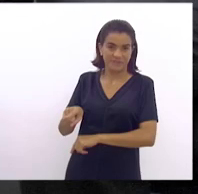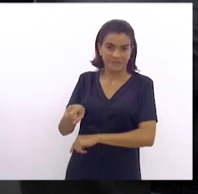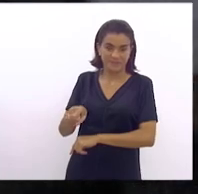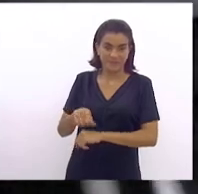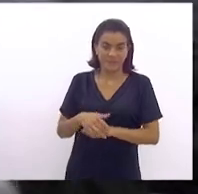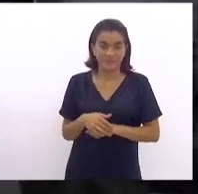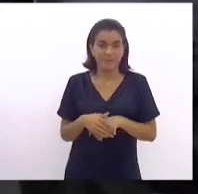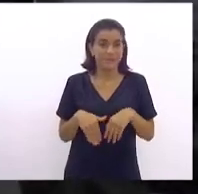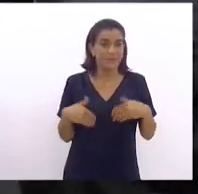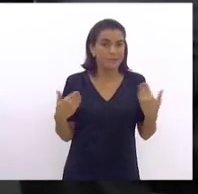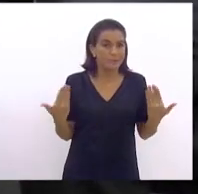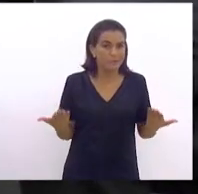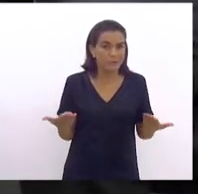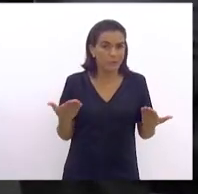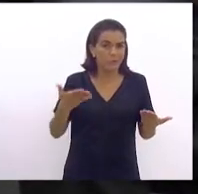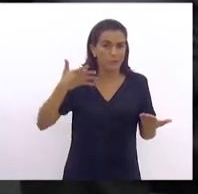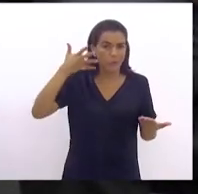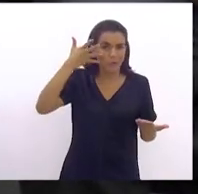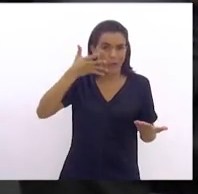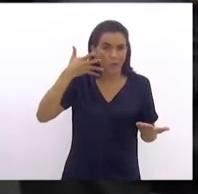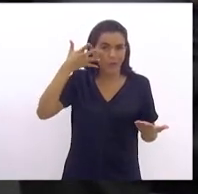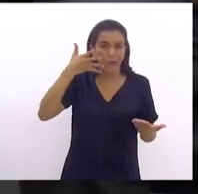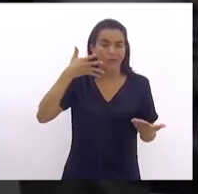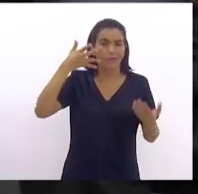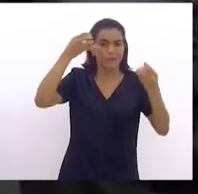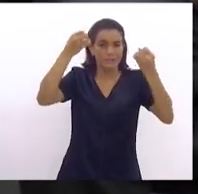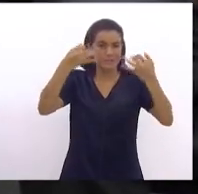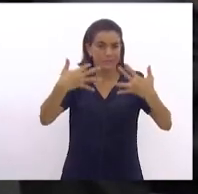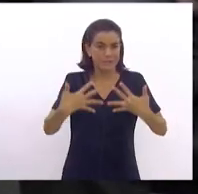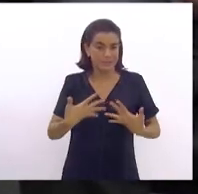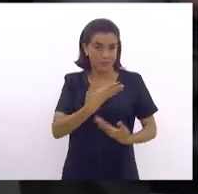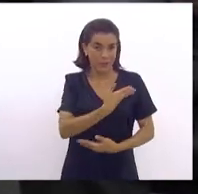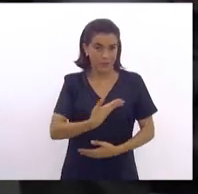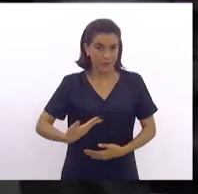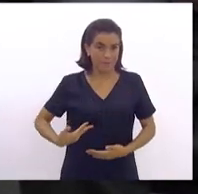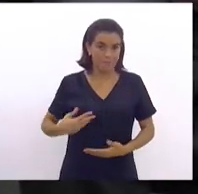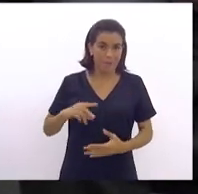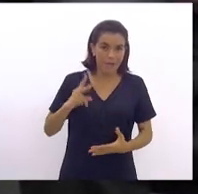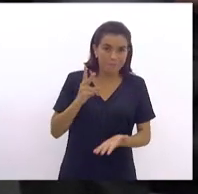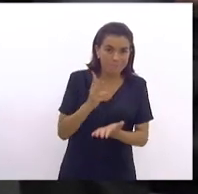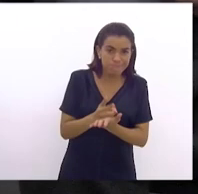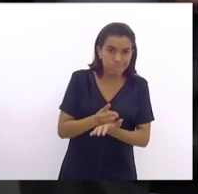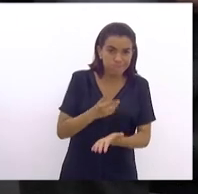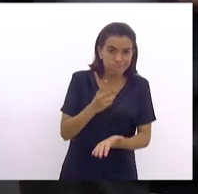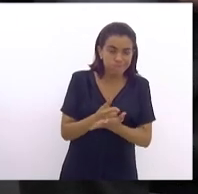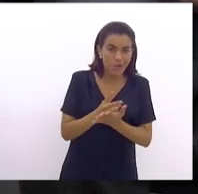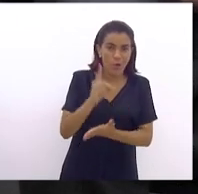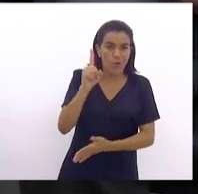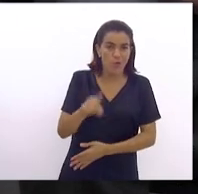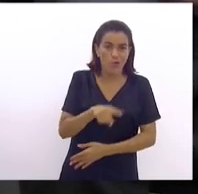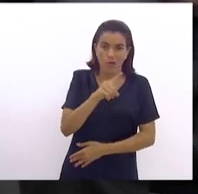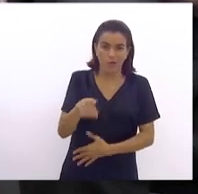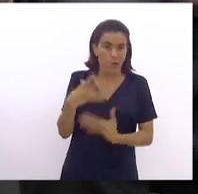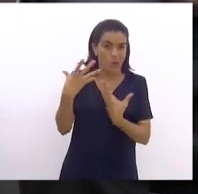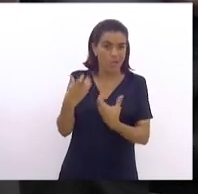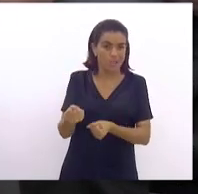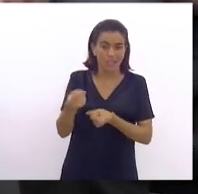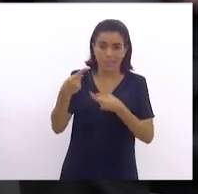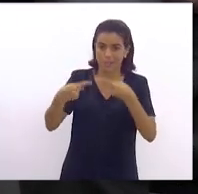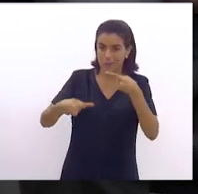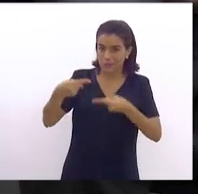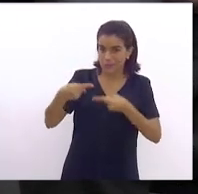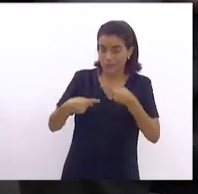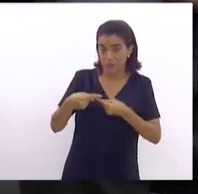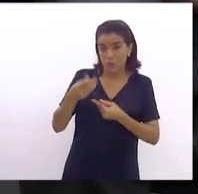E qual foi a argumentação do governo para manter o veto e não abrir nem discussão? E o senhor